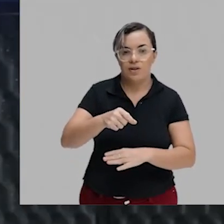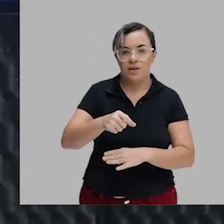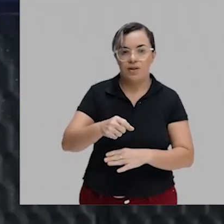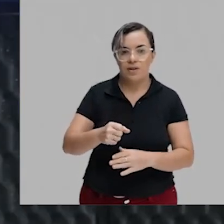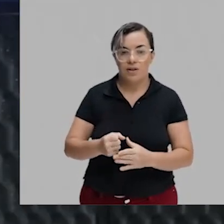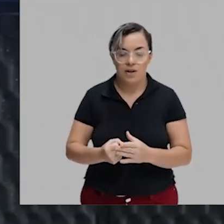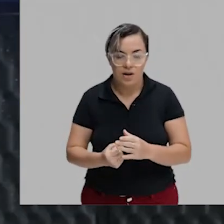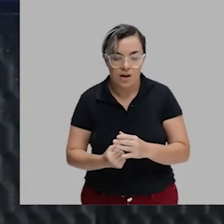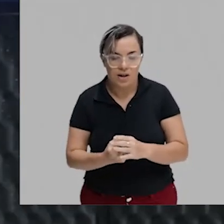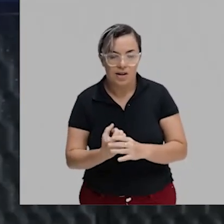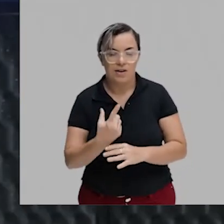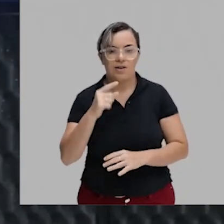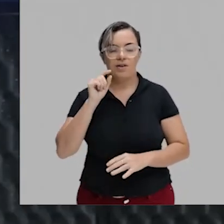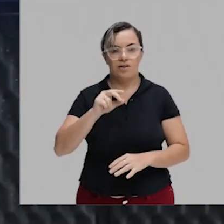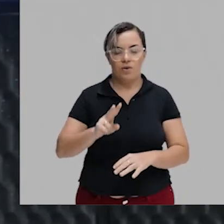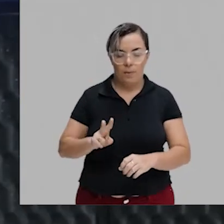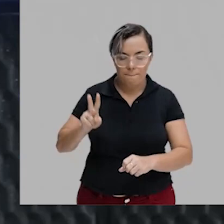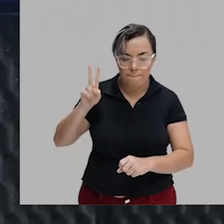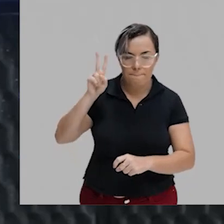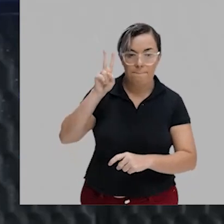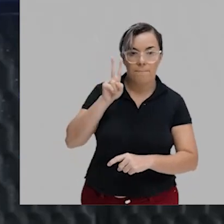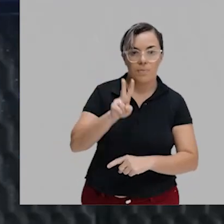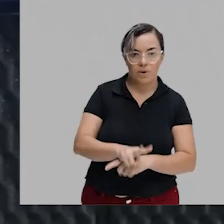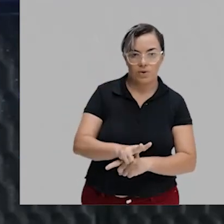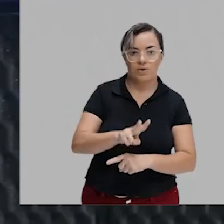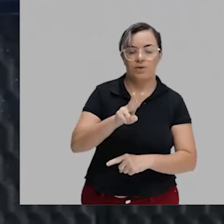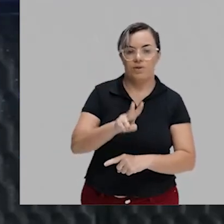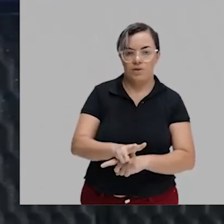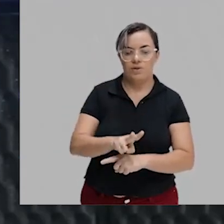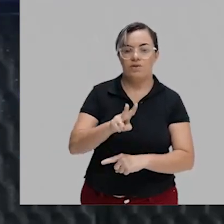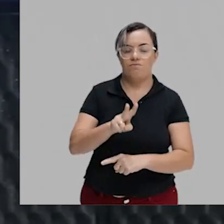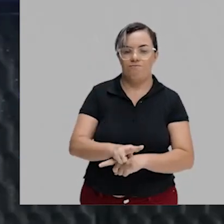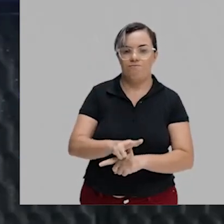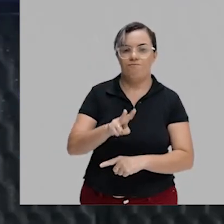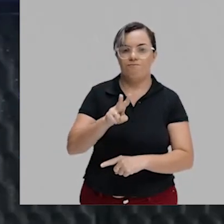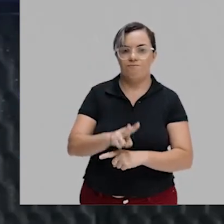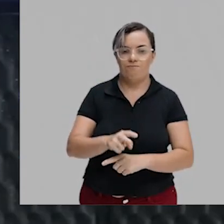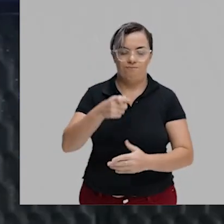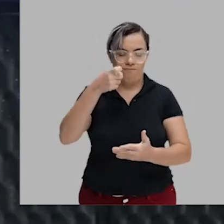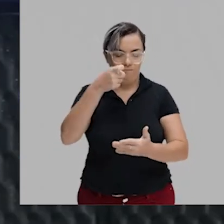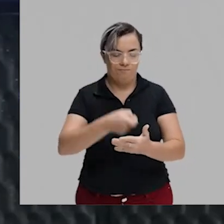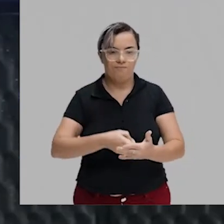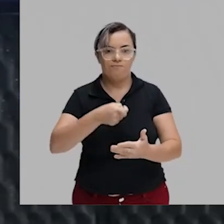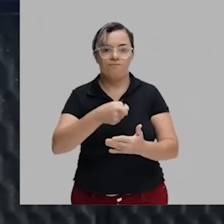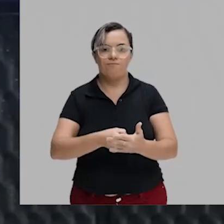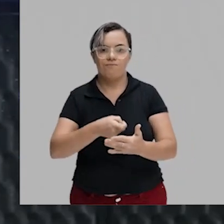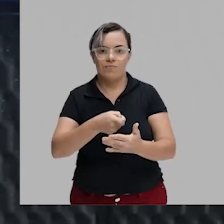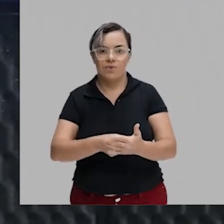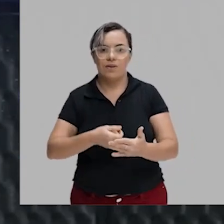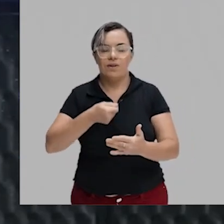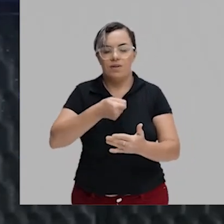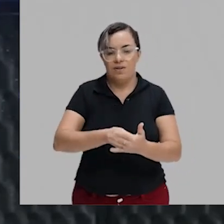protecionismo alfandegário em relação aos produtos que estão chegando de fora.